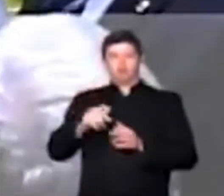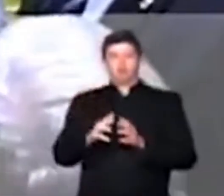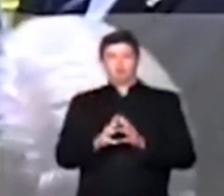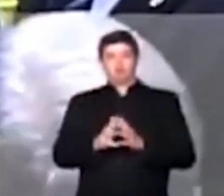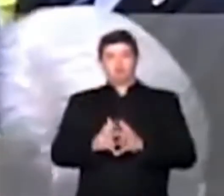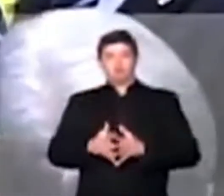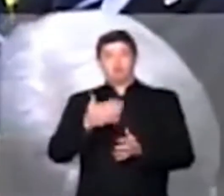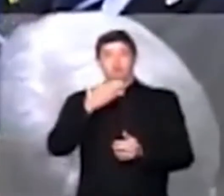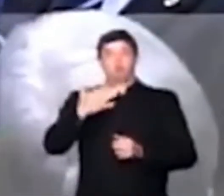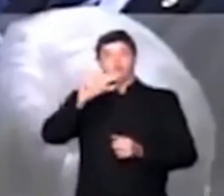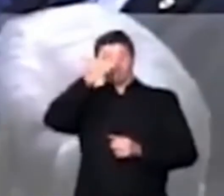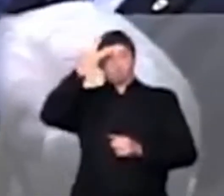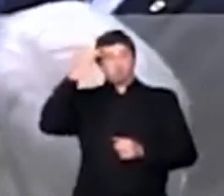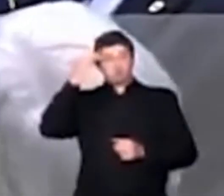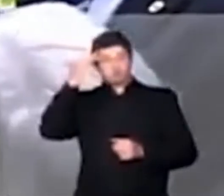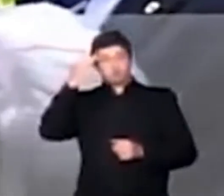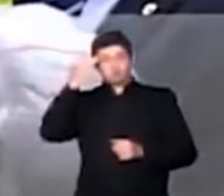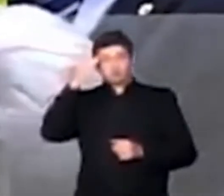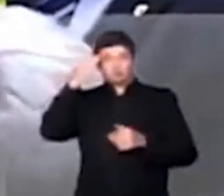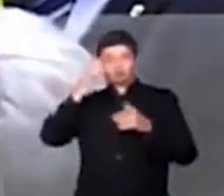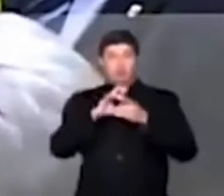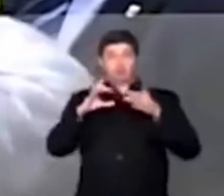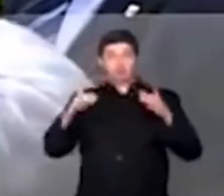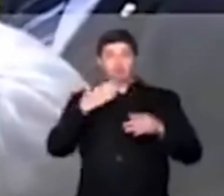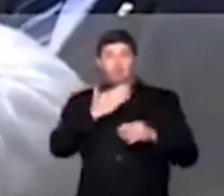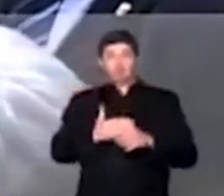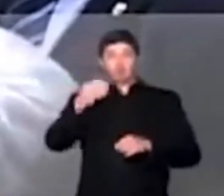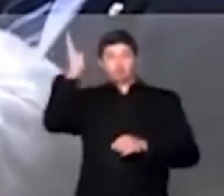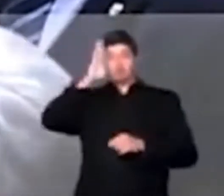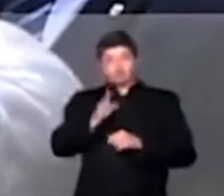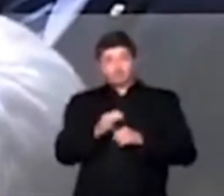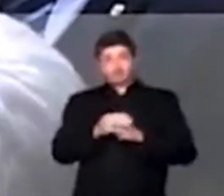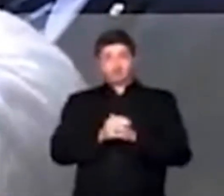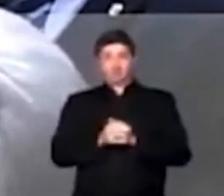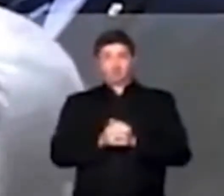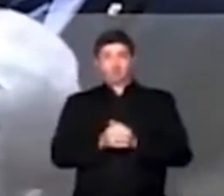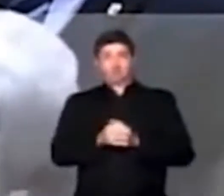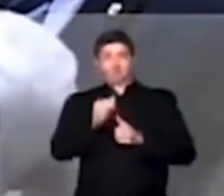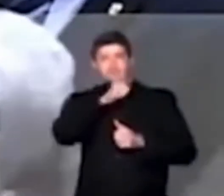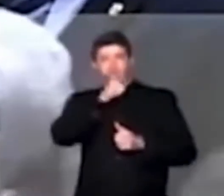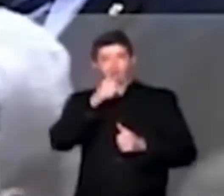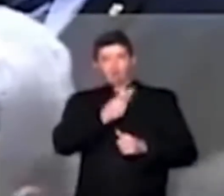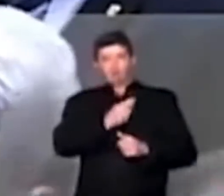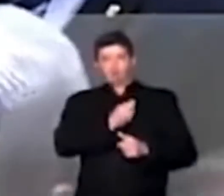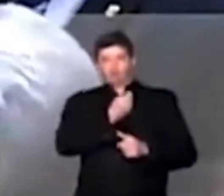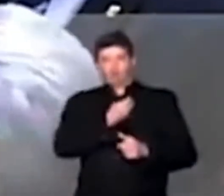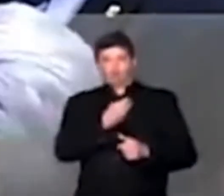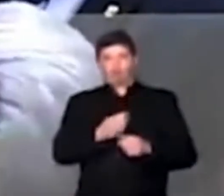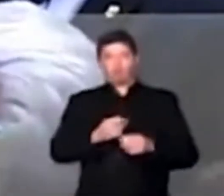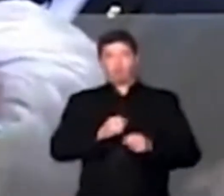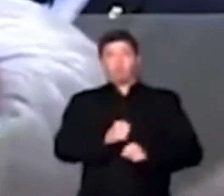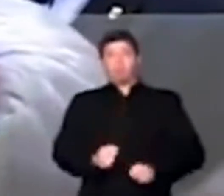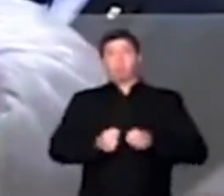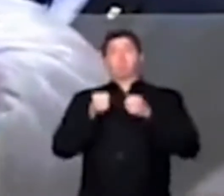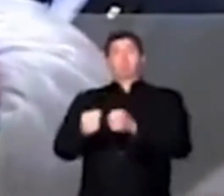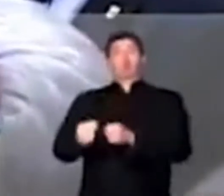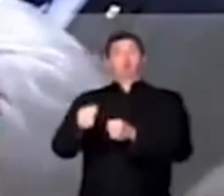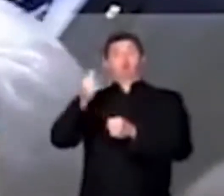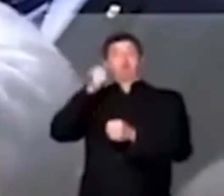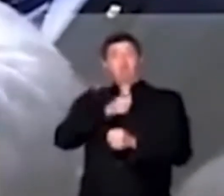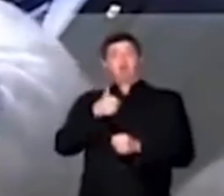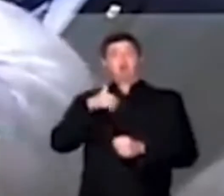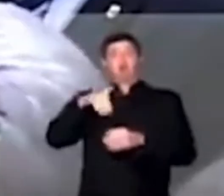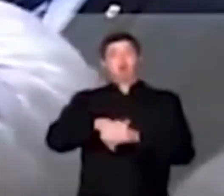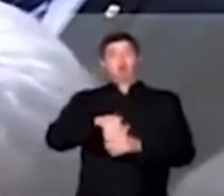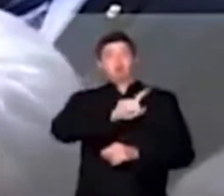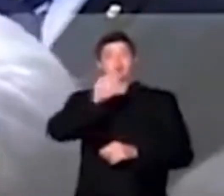deram a vida pela democracia no Brasil e pelo empoderamento das mulheres, meu voto